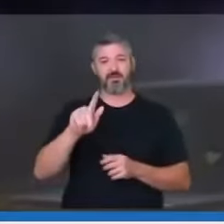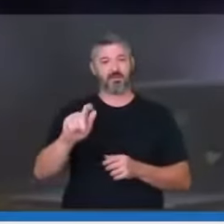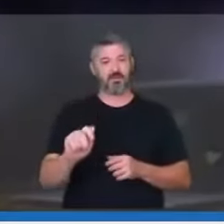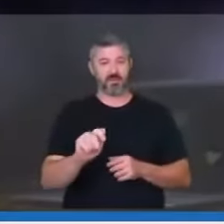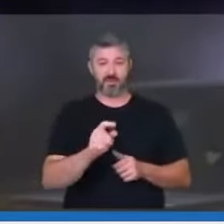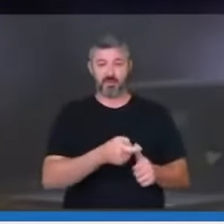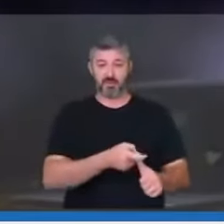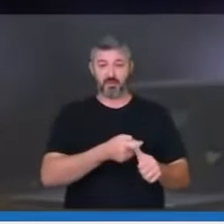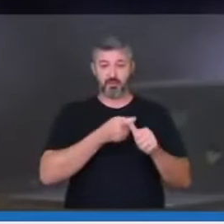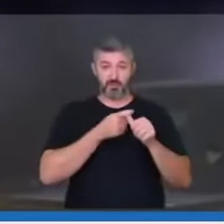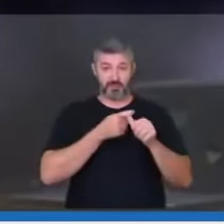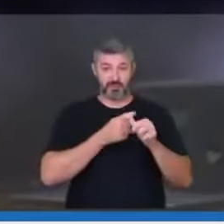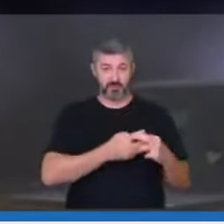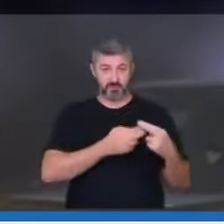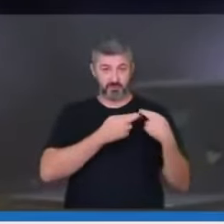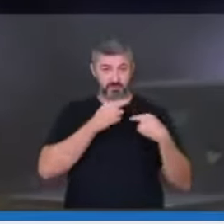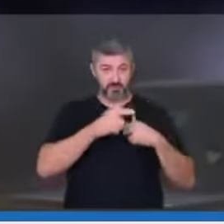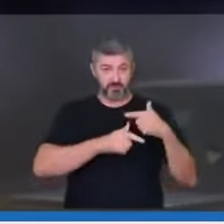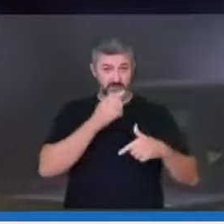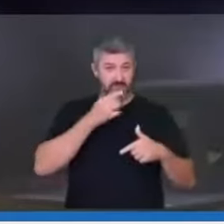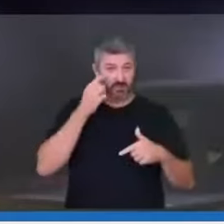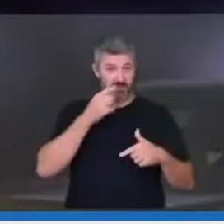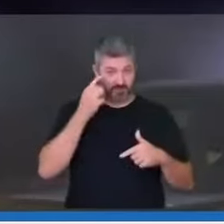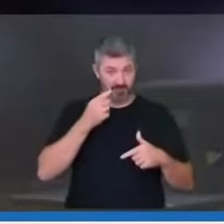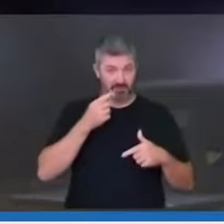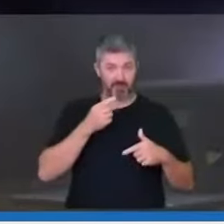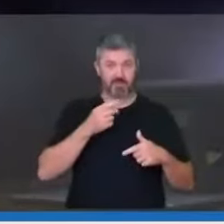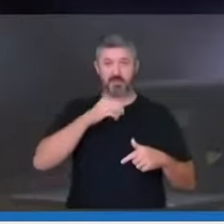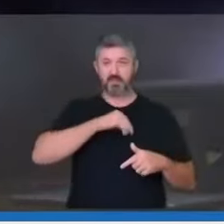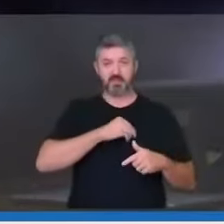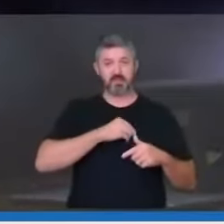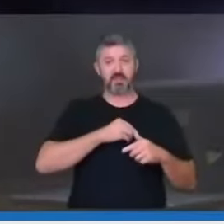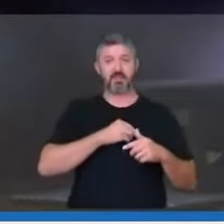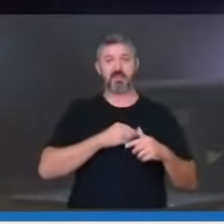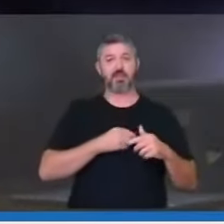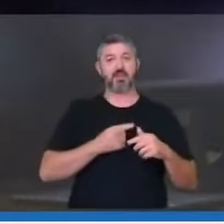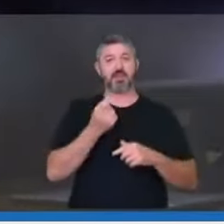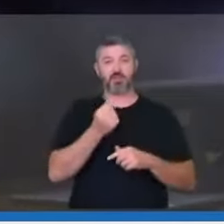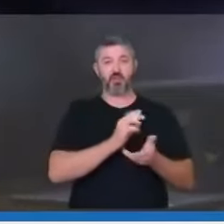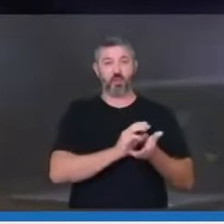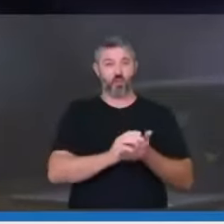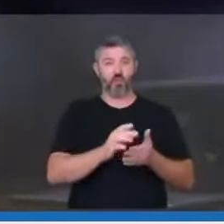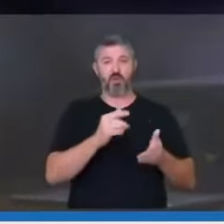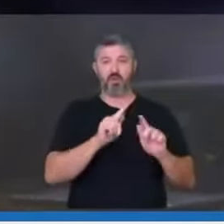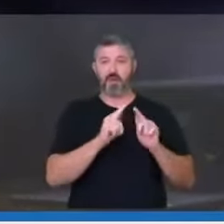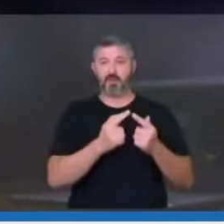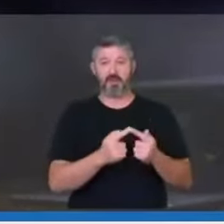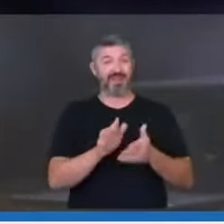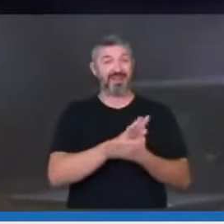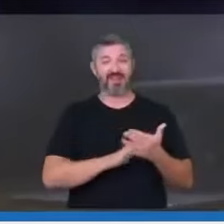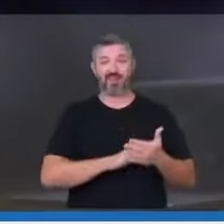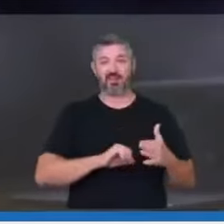de interromper, de não permitir questões de ordens que não são questões de ordem, na direita e na esquerda,